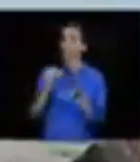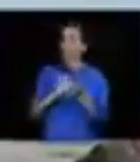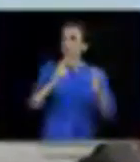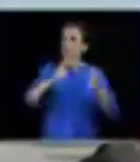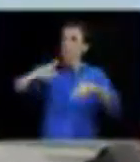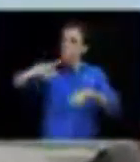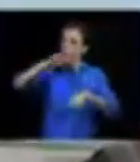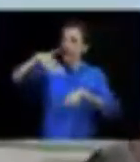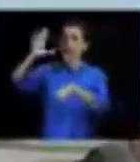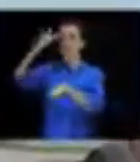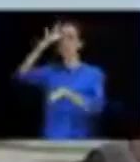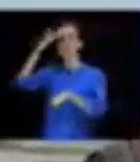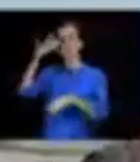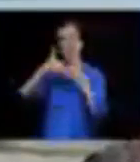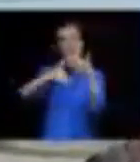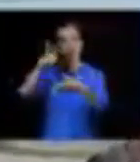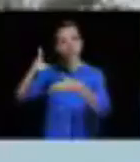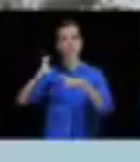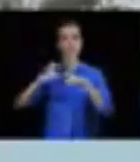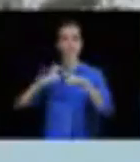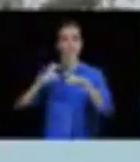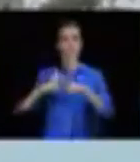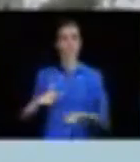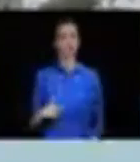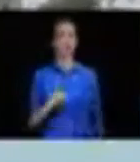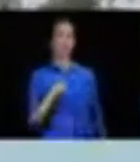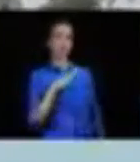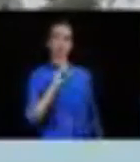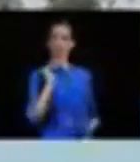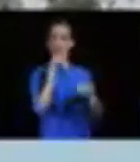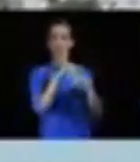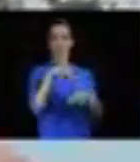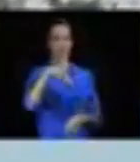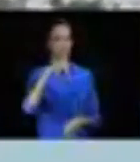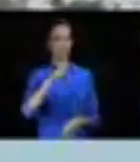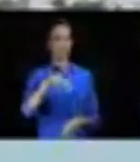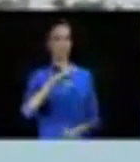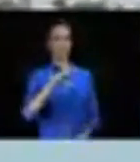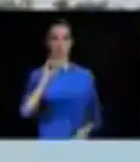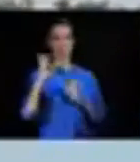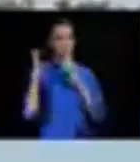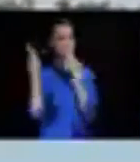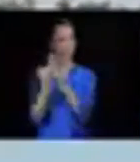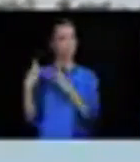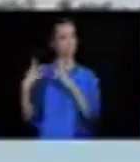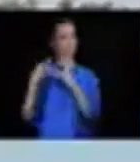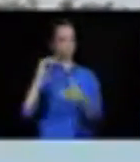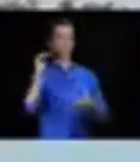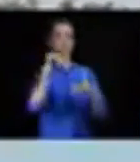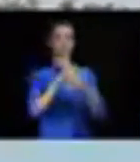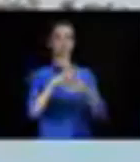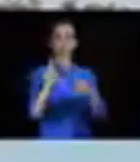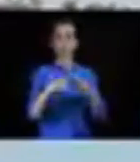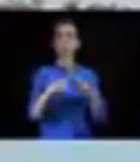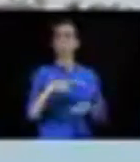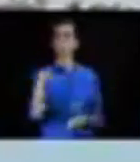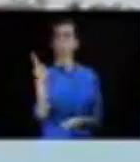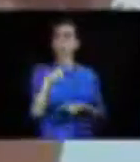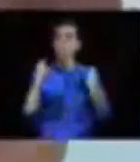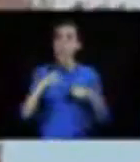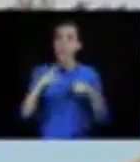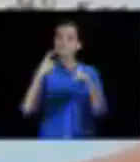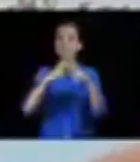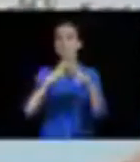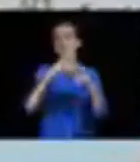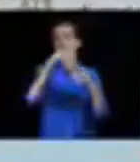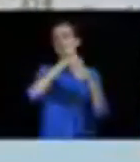muitos consultórios e mais médicos para a população. Eu vou votar no Nancy, isso aí a minha família toda vai votar, porque a gente precisa, entendeu,